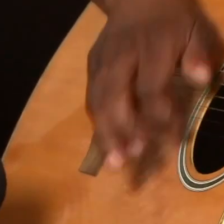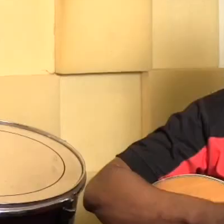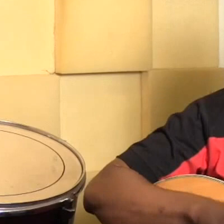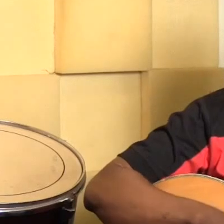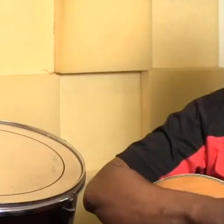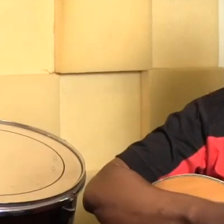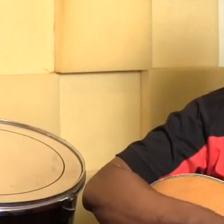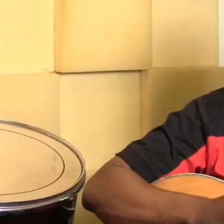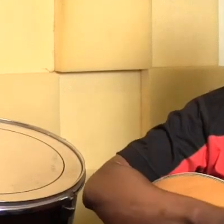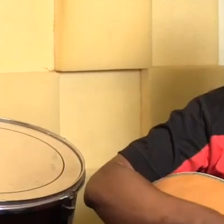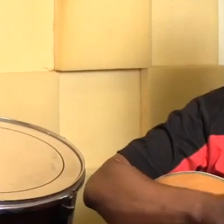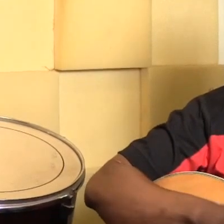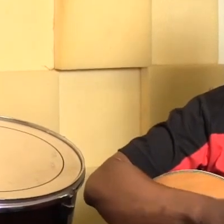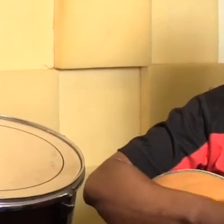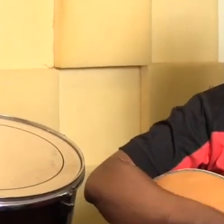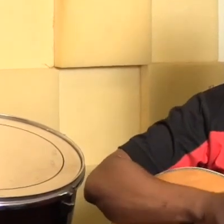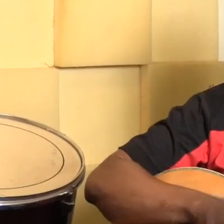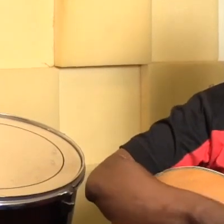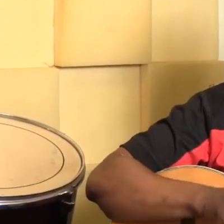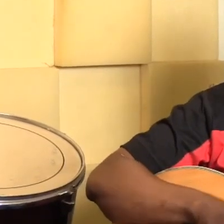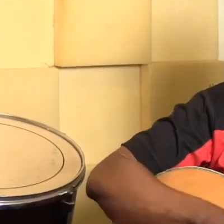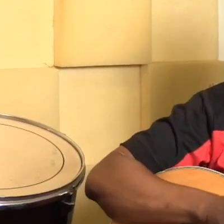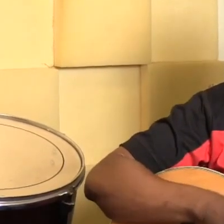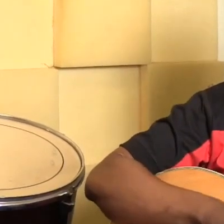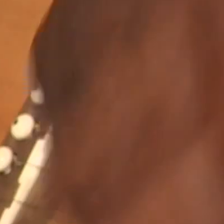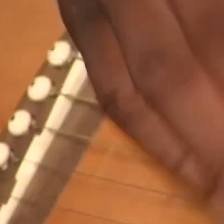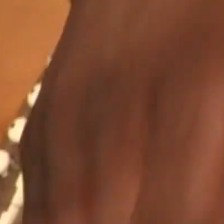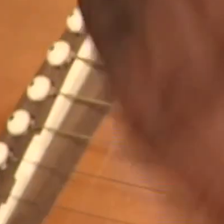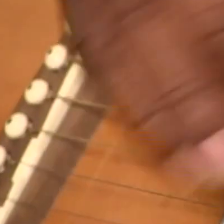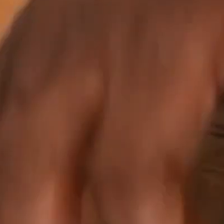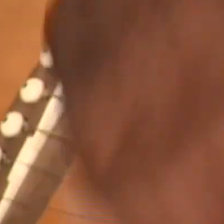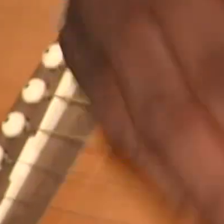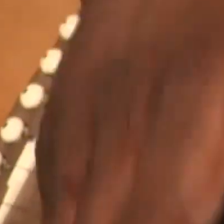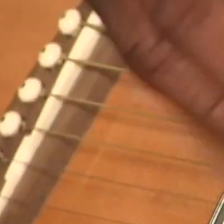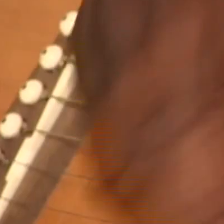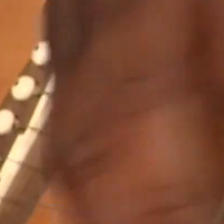Eu sei que quando tu vais a cada deita as mãos